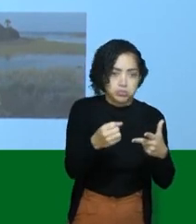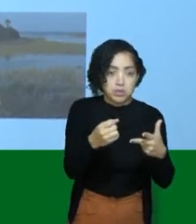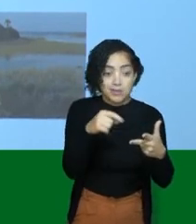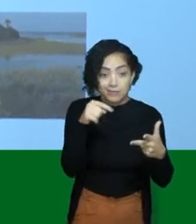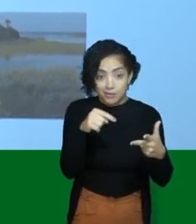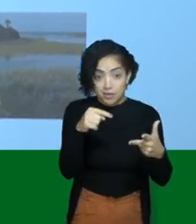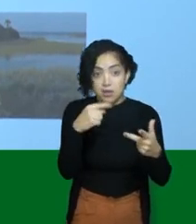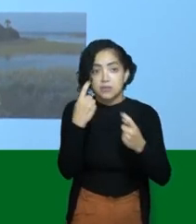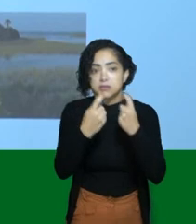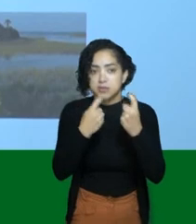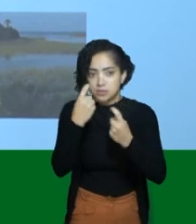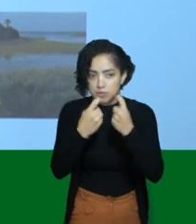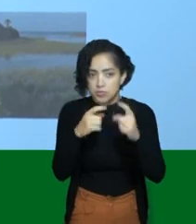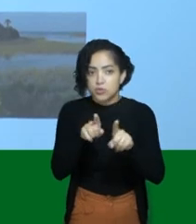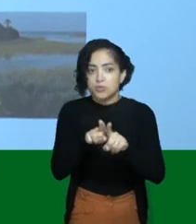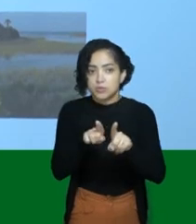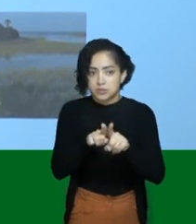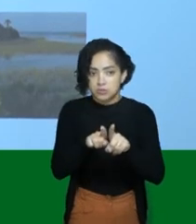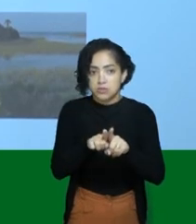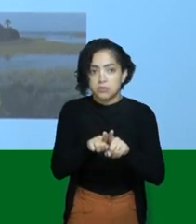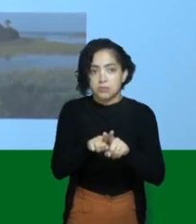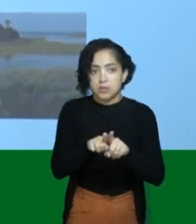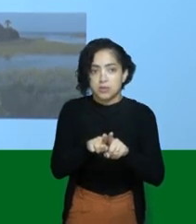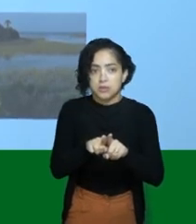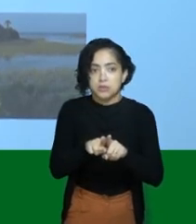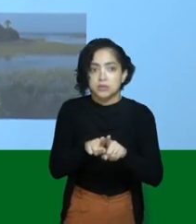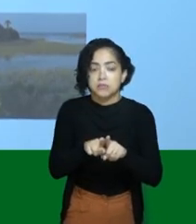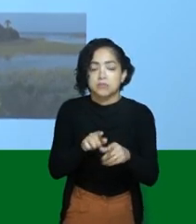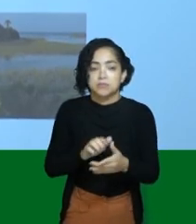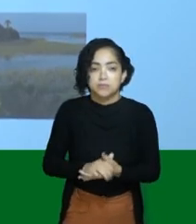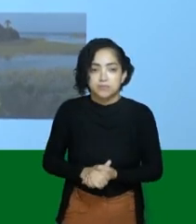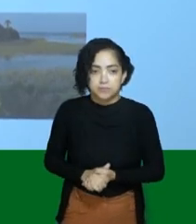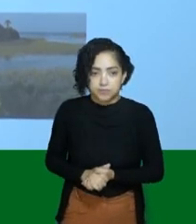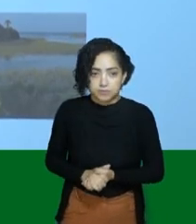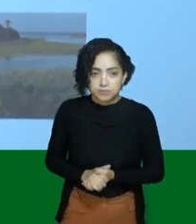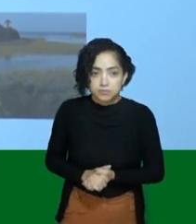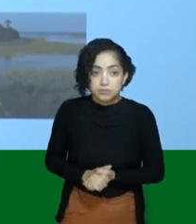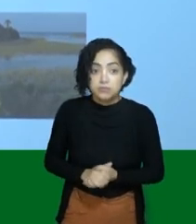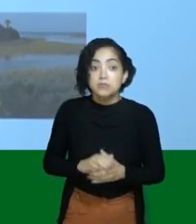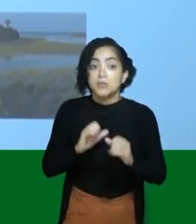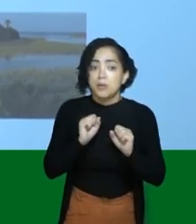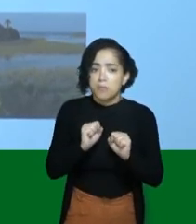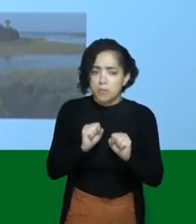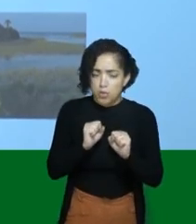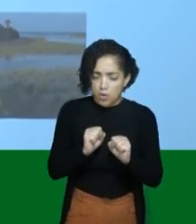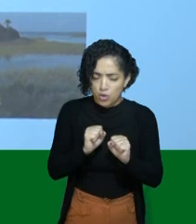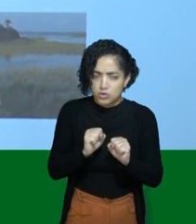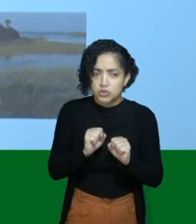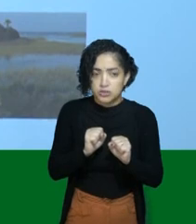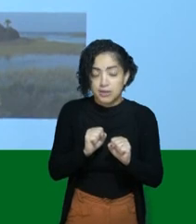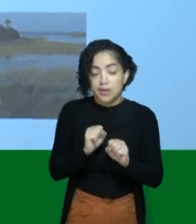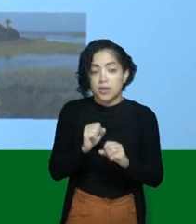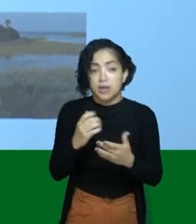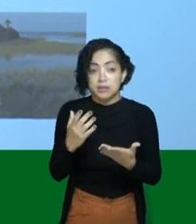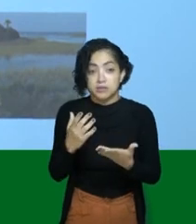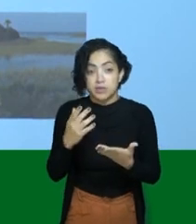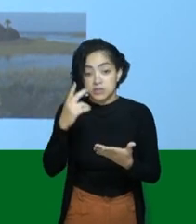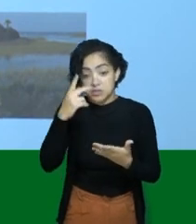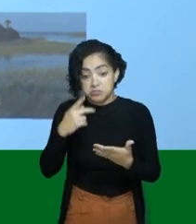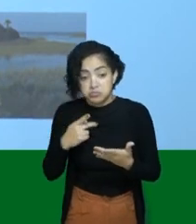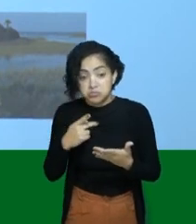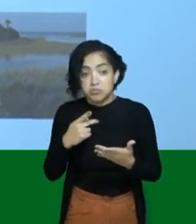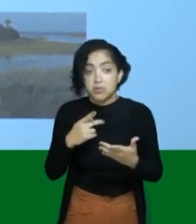tenha essa preocupação, tá? Para fazer essas medidas, né? A gente pode fazer algumas coisas individuais, obviamente,